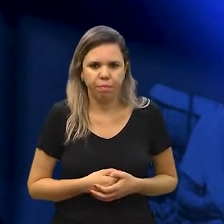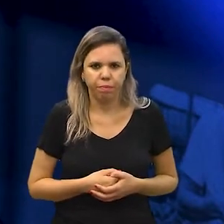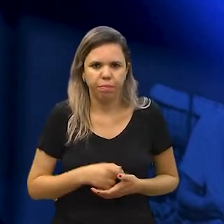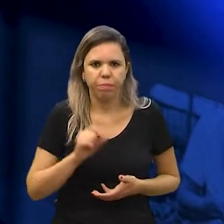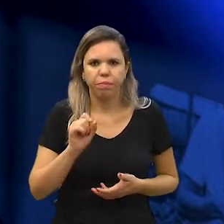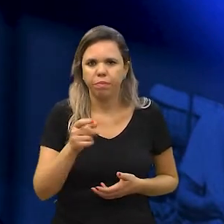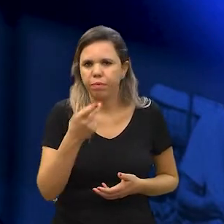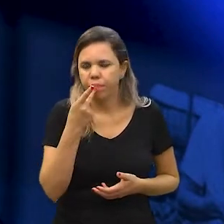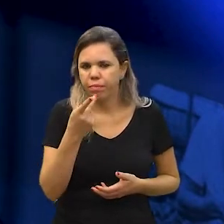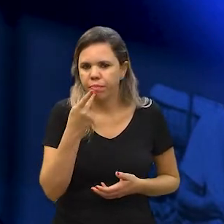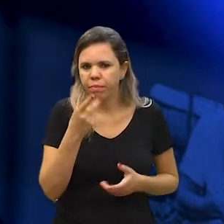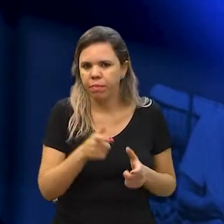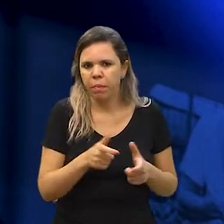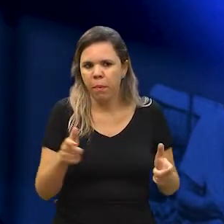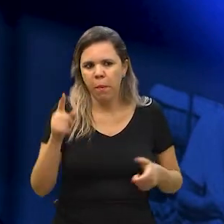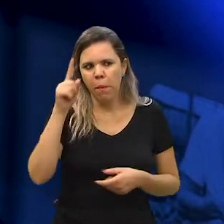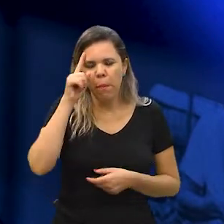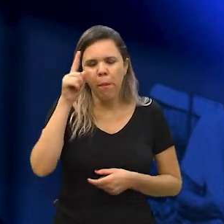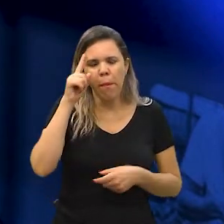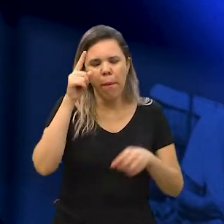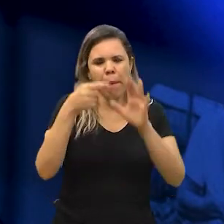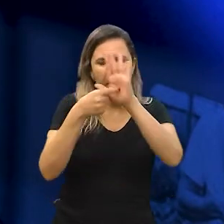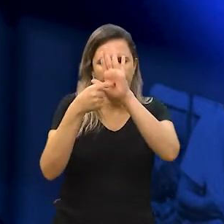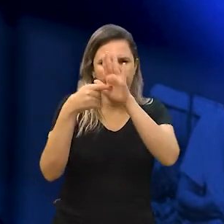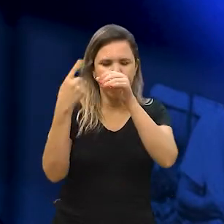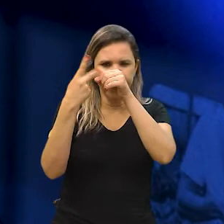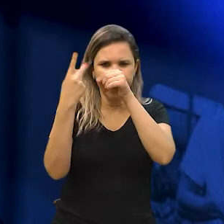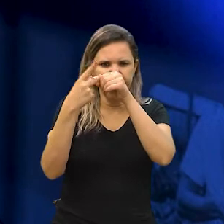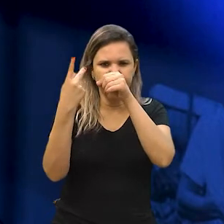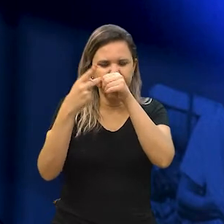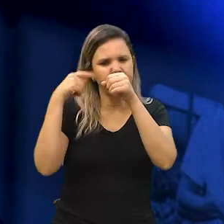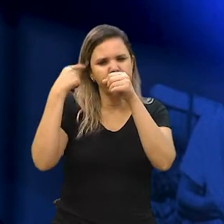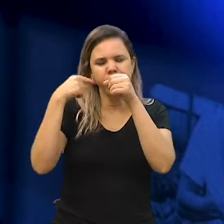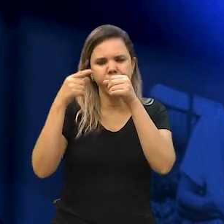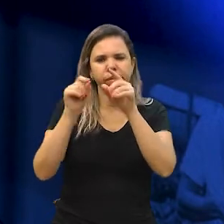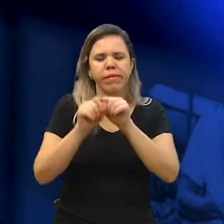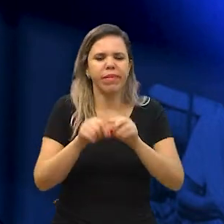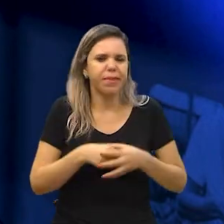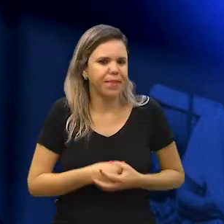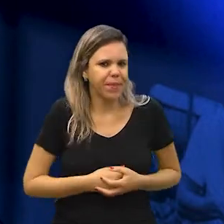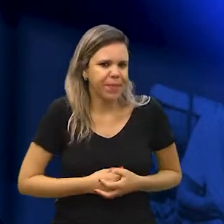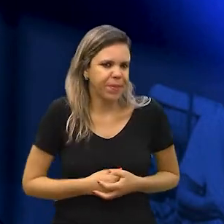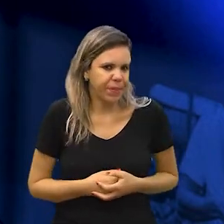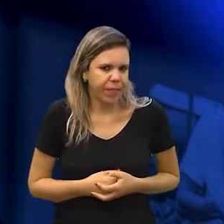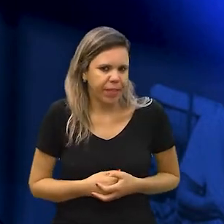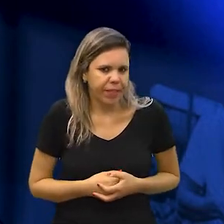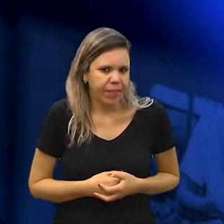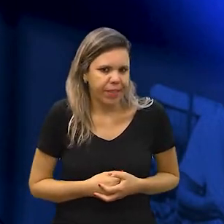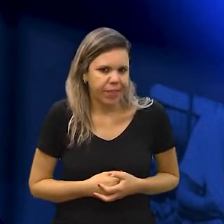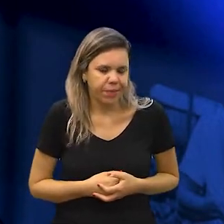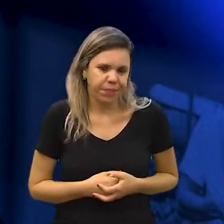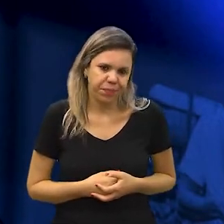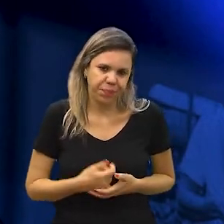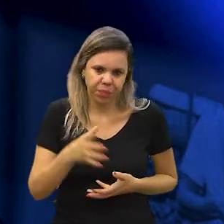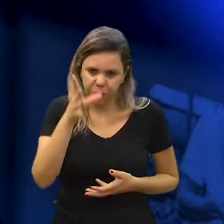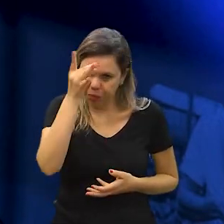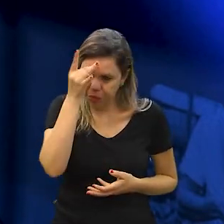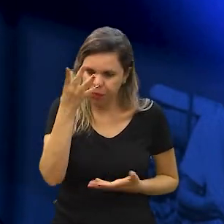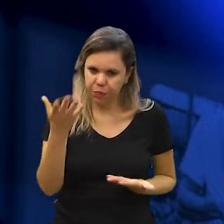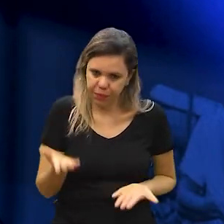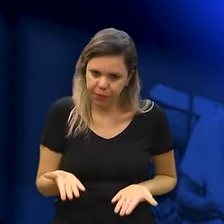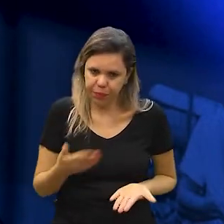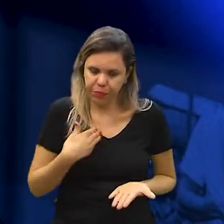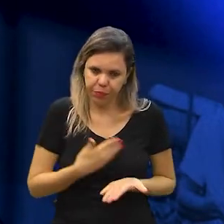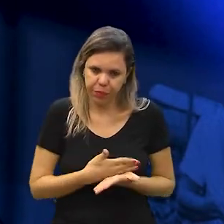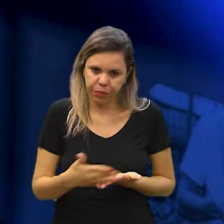com quem eu falo na maioria do meu dia a dia para apresentar o produto são advogados e advogadas. Então, e aí essa é uma questão que acho que eu aprendi